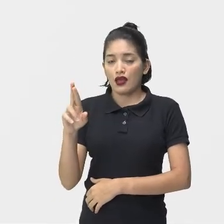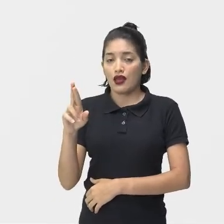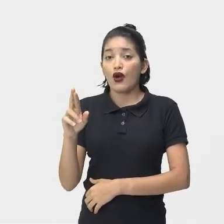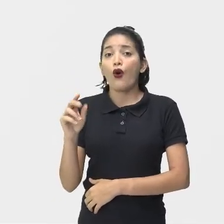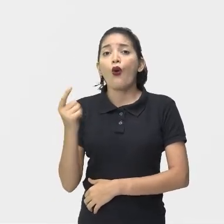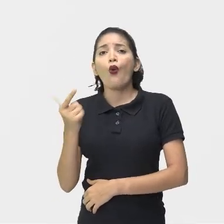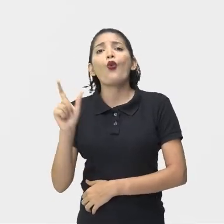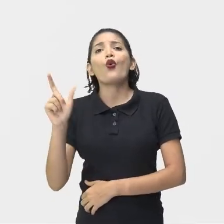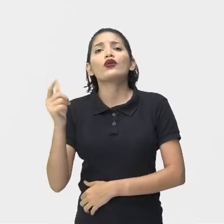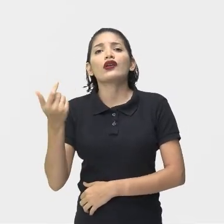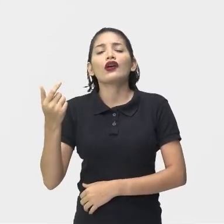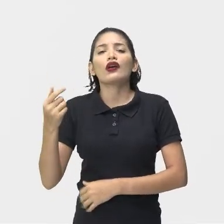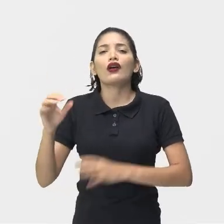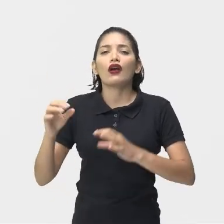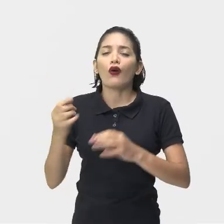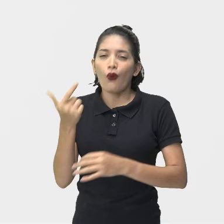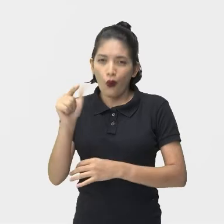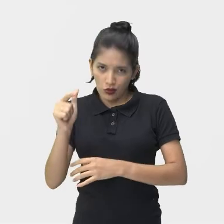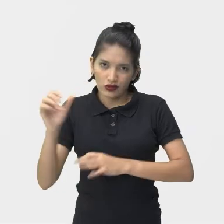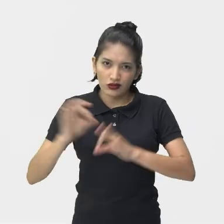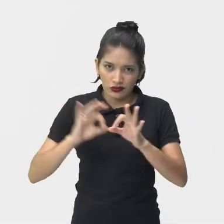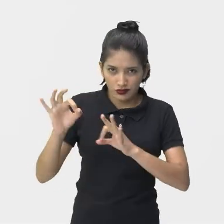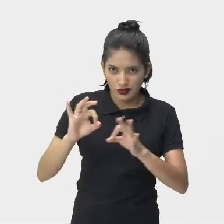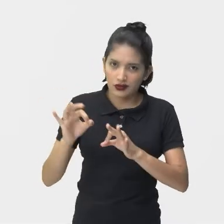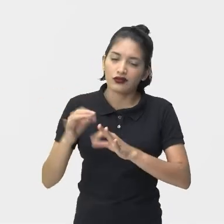Outras obrigações, tá certo?